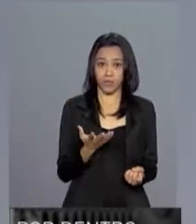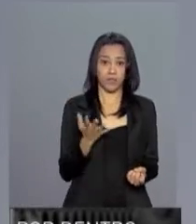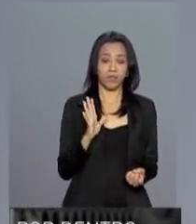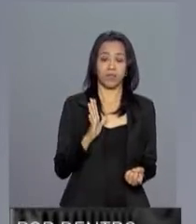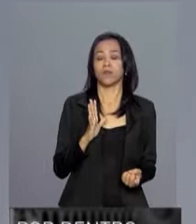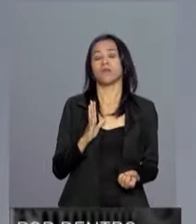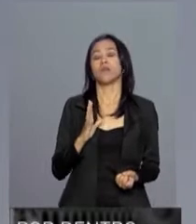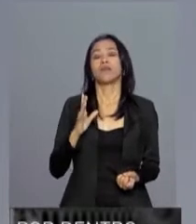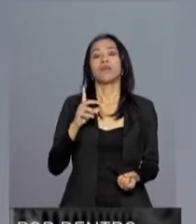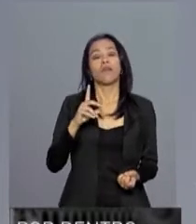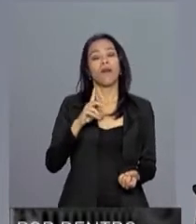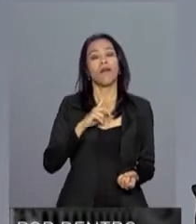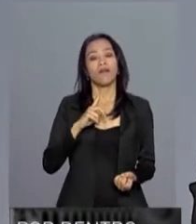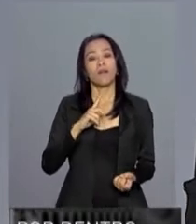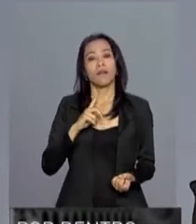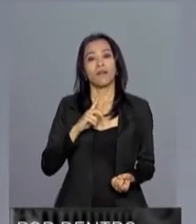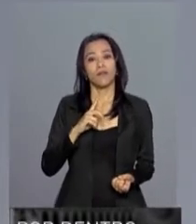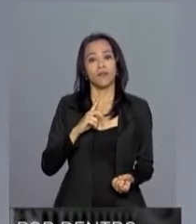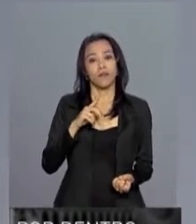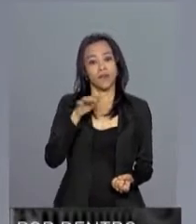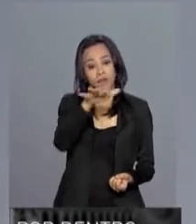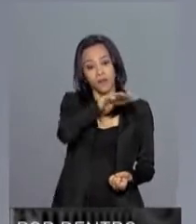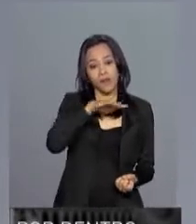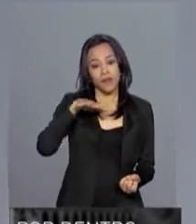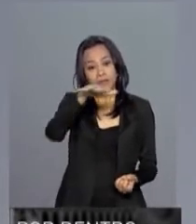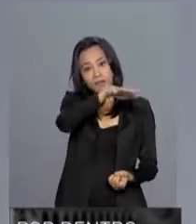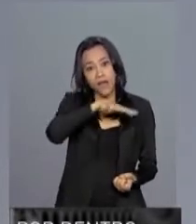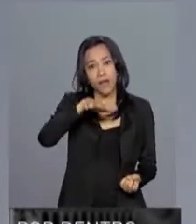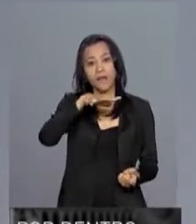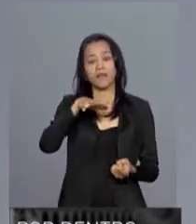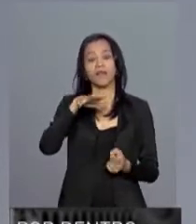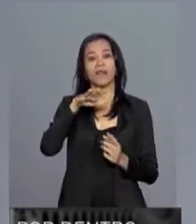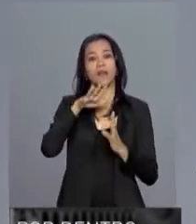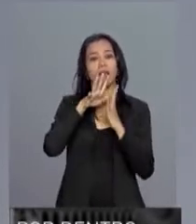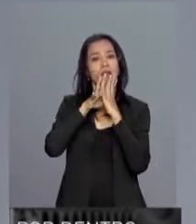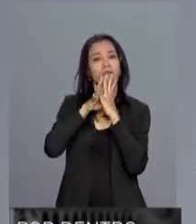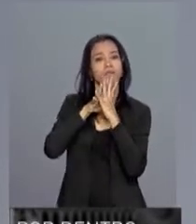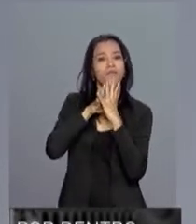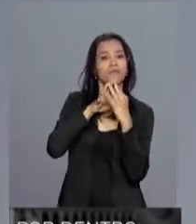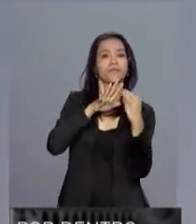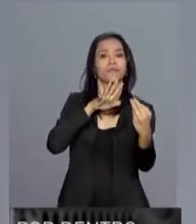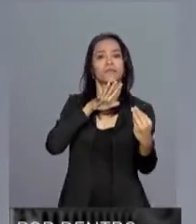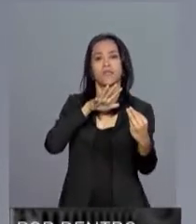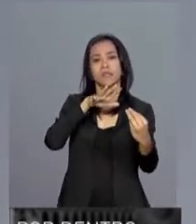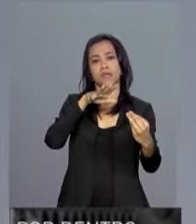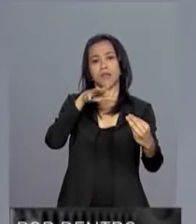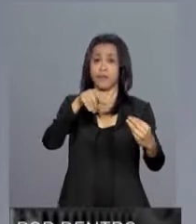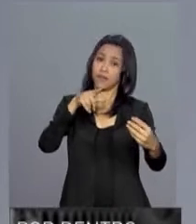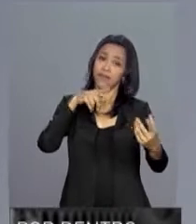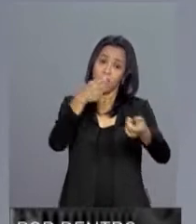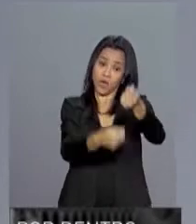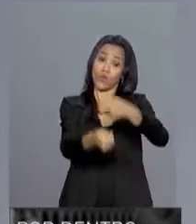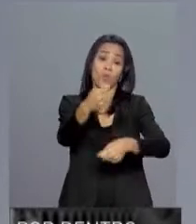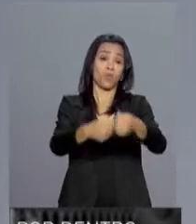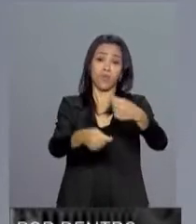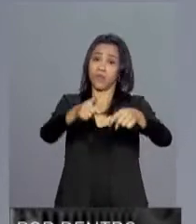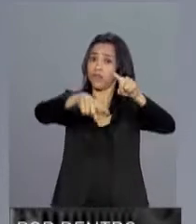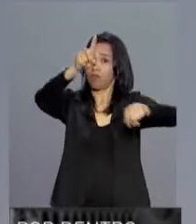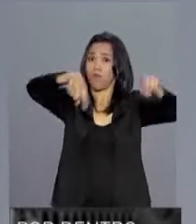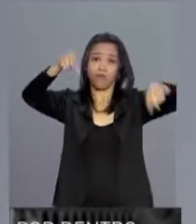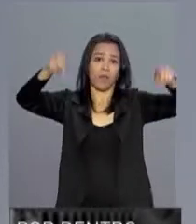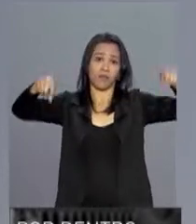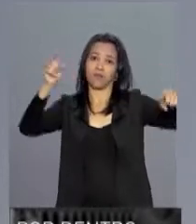verdade é esse campo acaba reproduzido a desigualdade econômica que existe no brasil como um todo